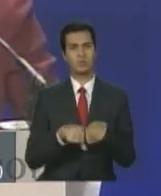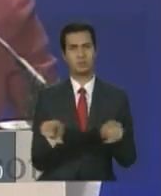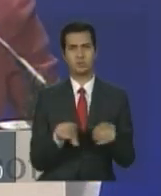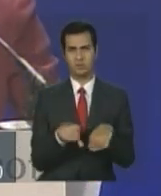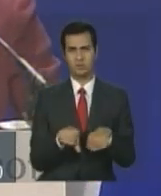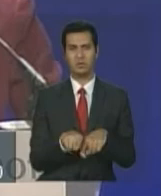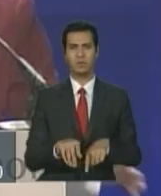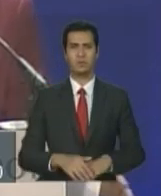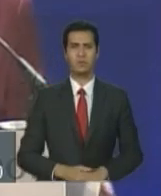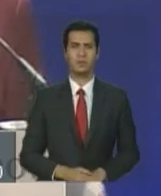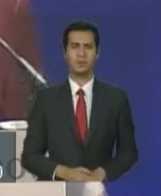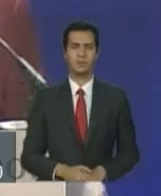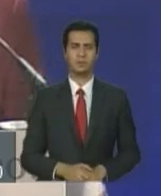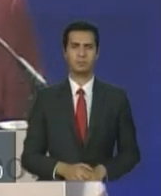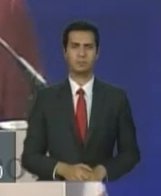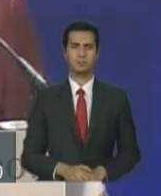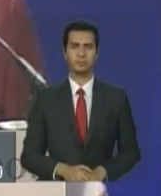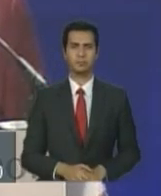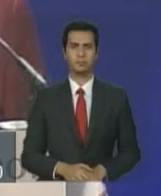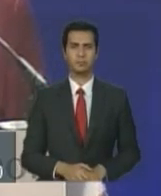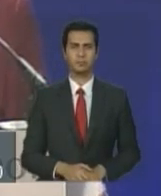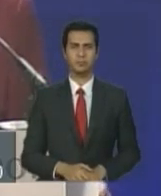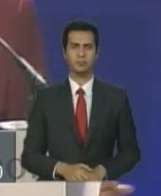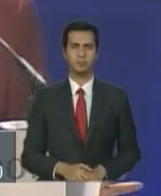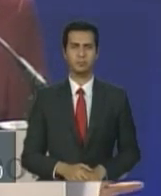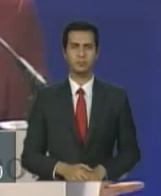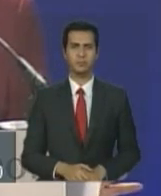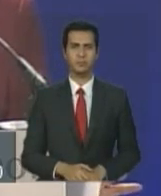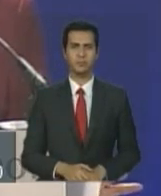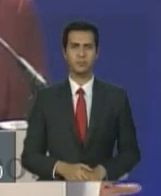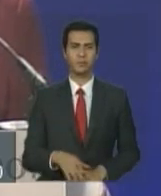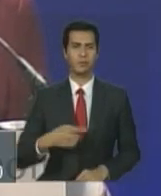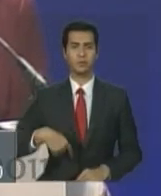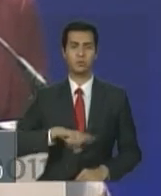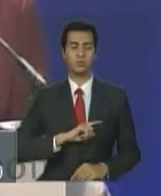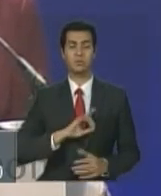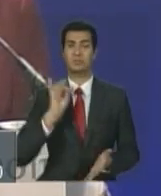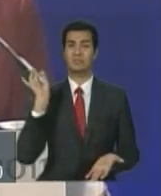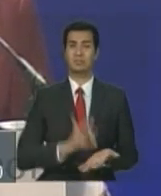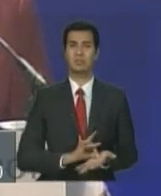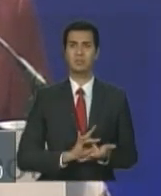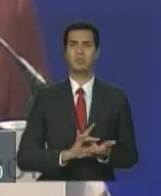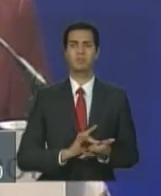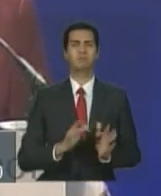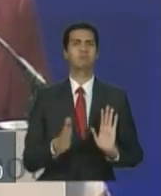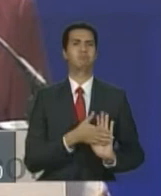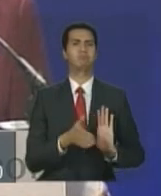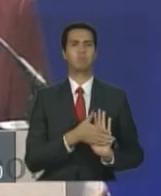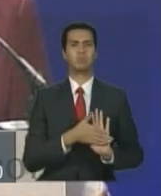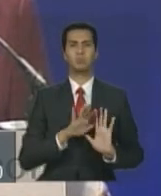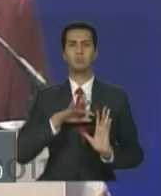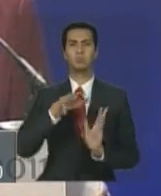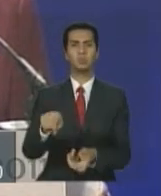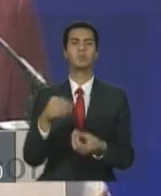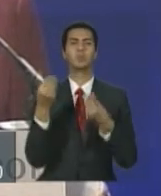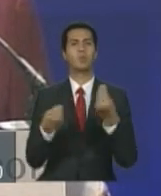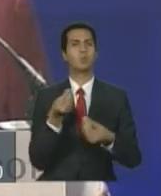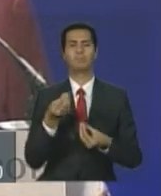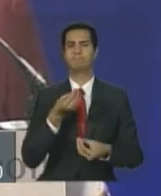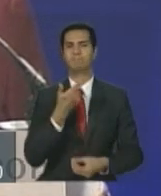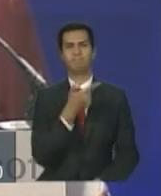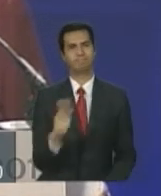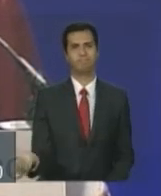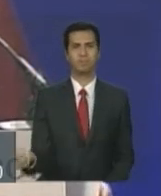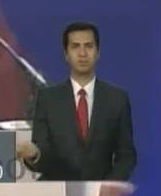Bom, a gente não tem garantia nenhuma de nada no mundo, né? Se o mundo desse garantia para nós, a vida